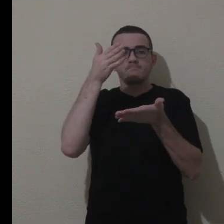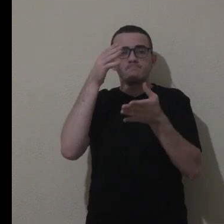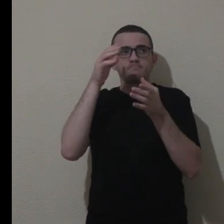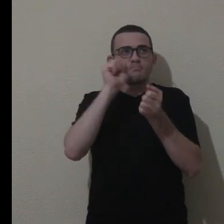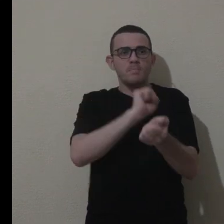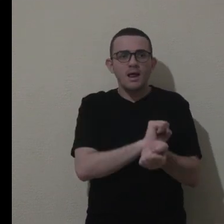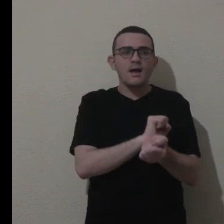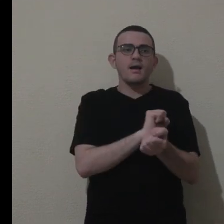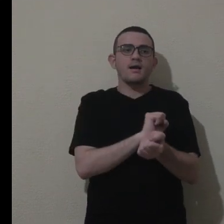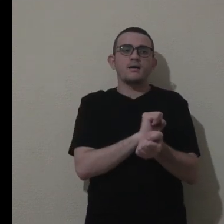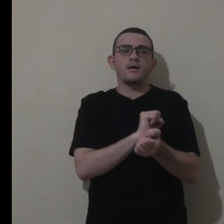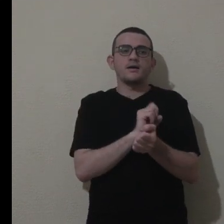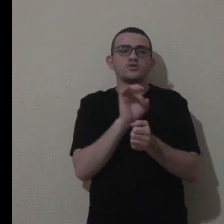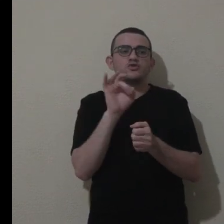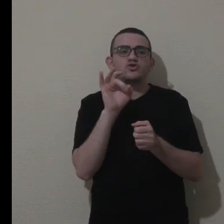né, de